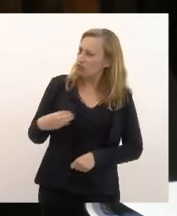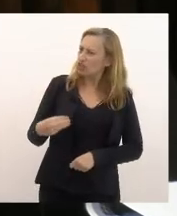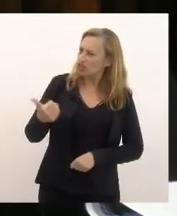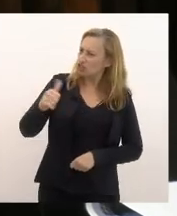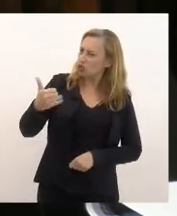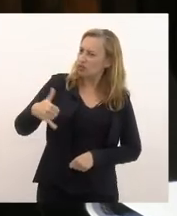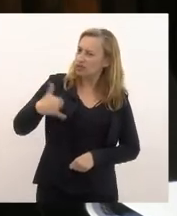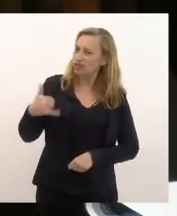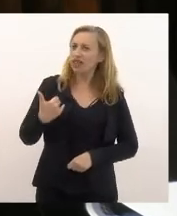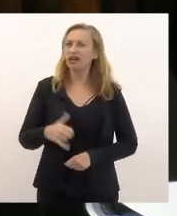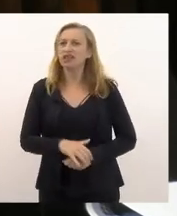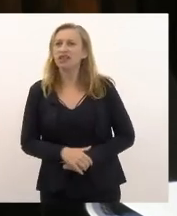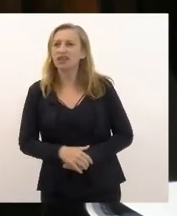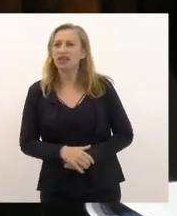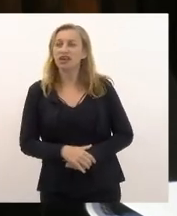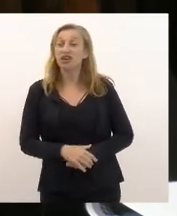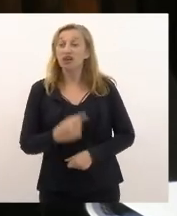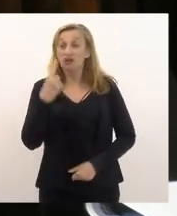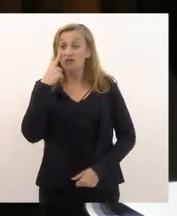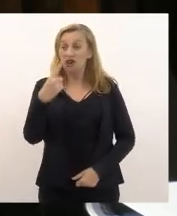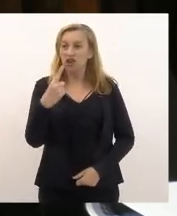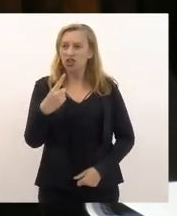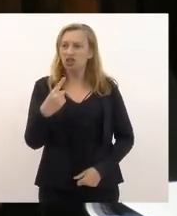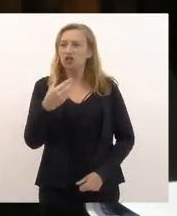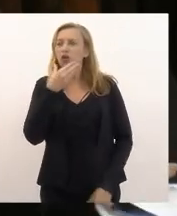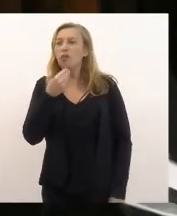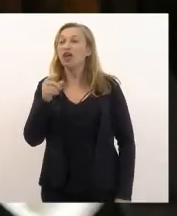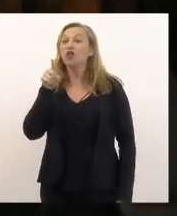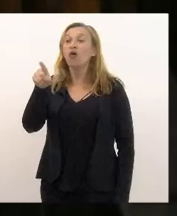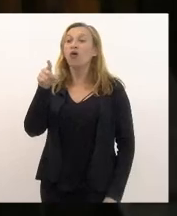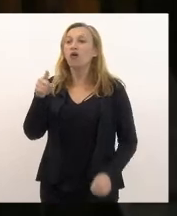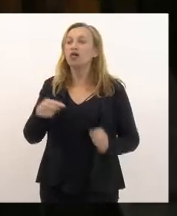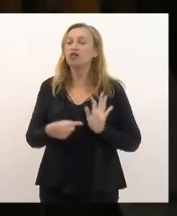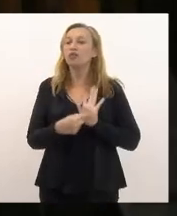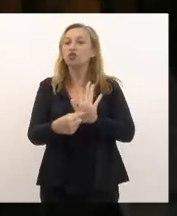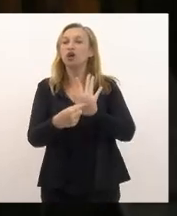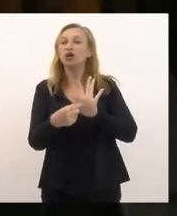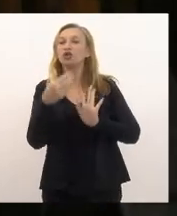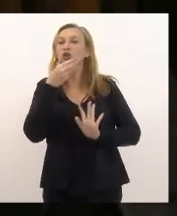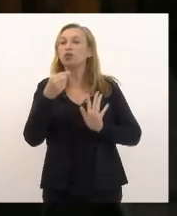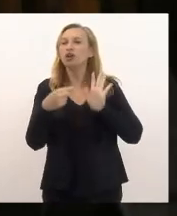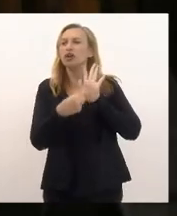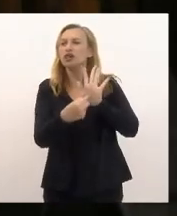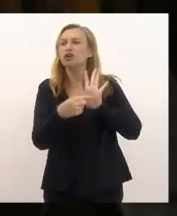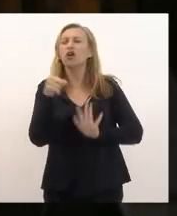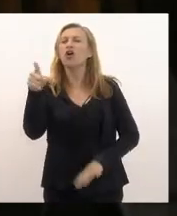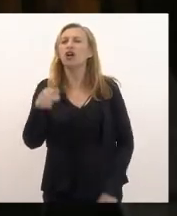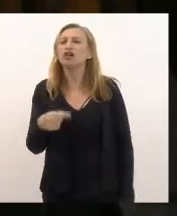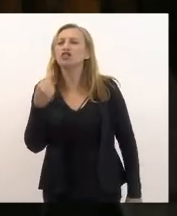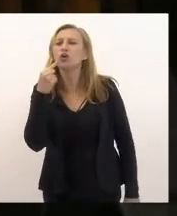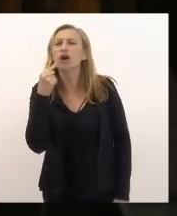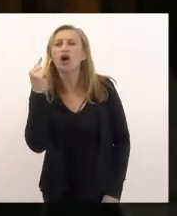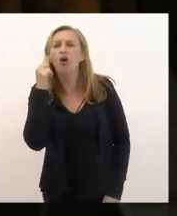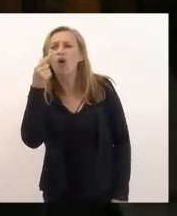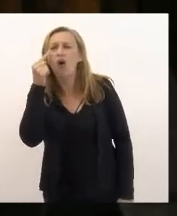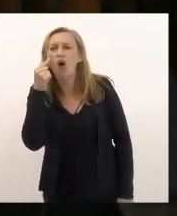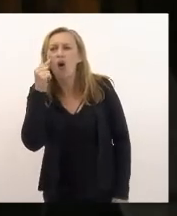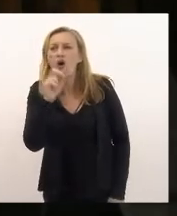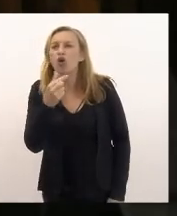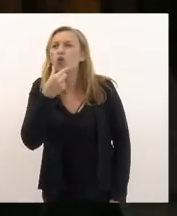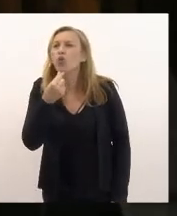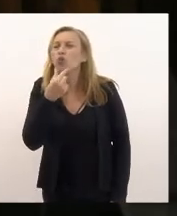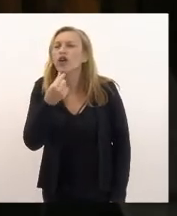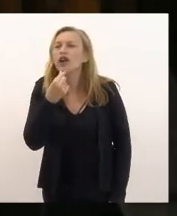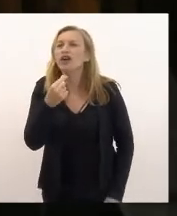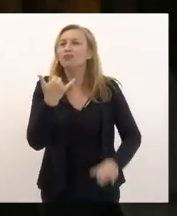11 anos de idade se depare com esse indivíduo aqui, ó. Vou mostrar quem é. Olha esse indivíduo aqui. O negão